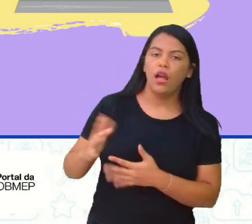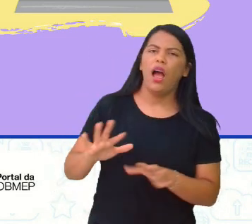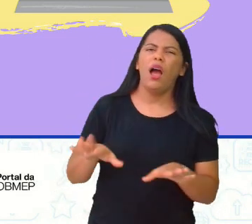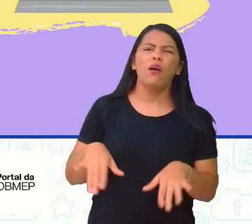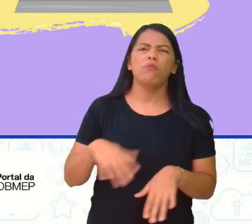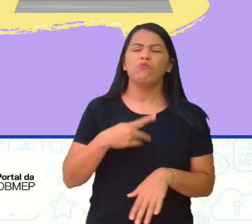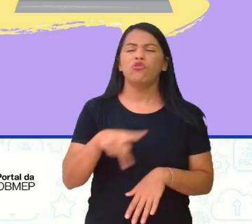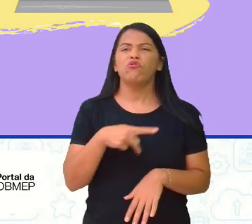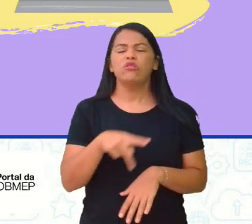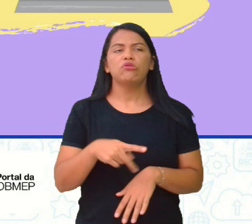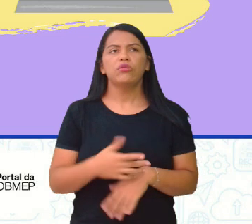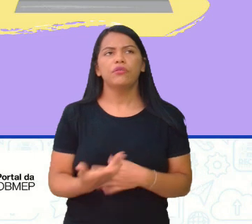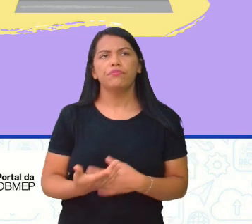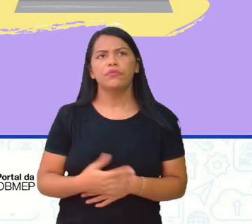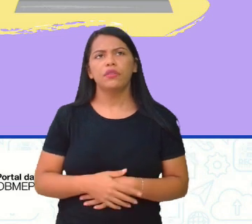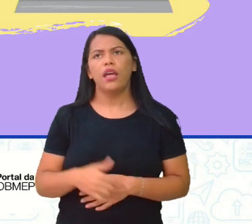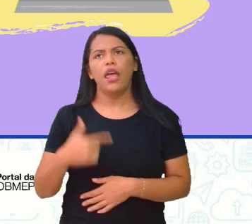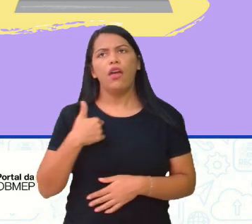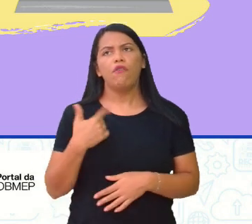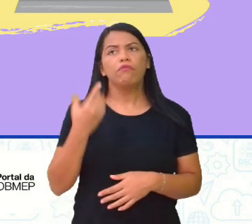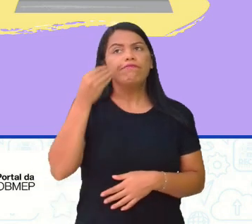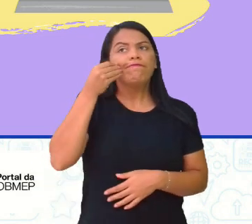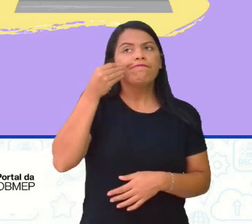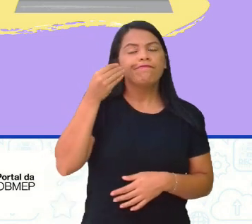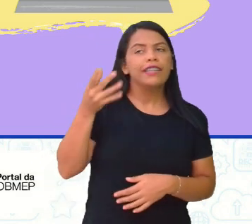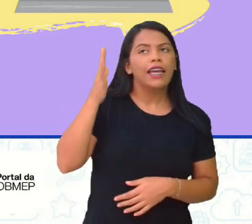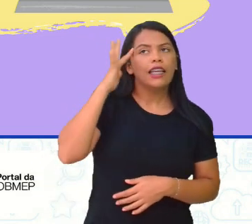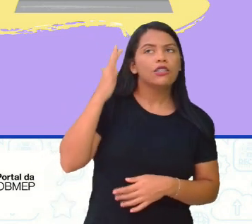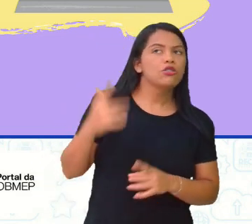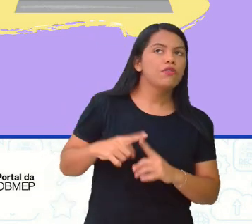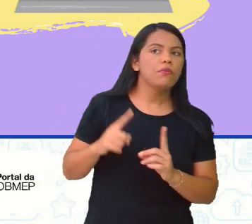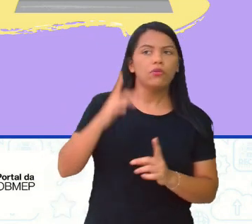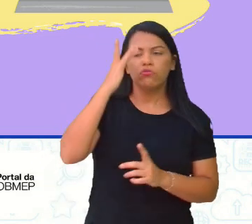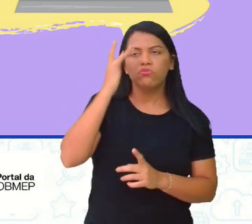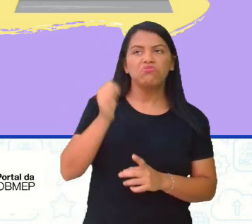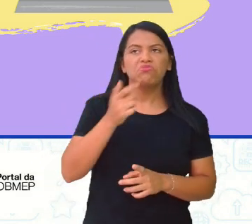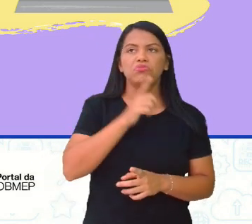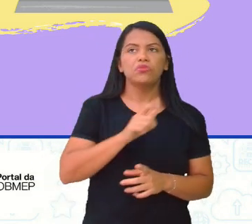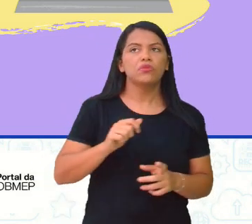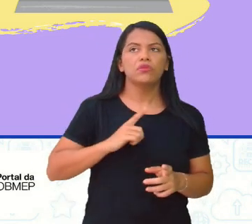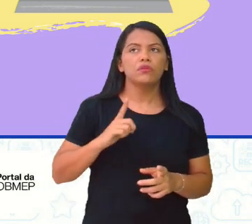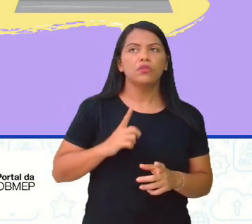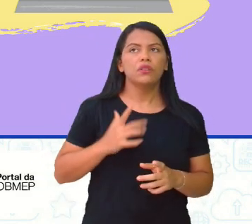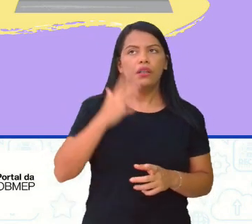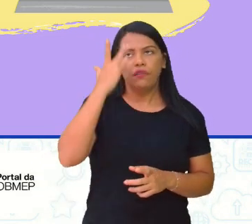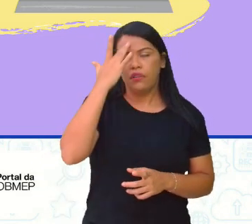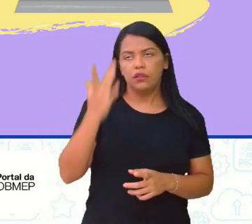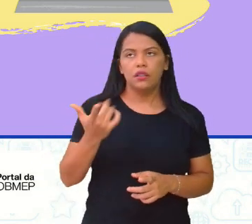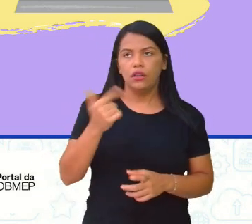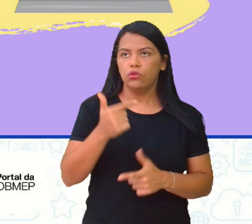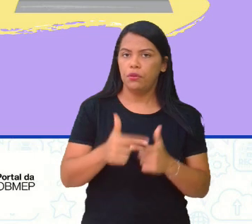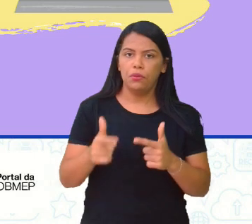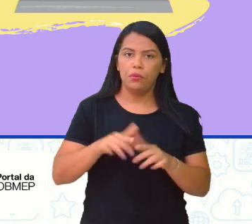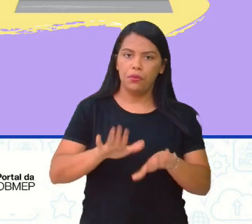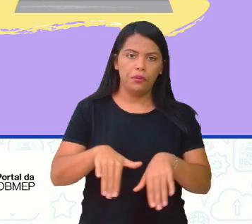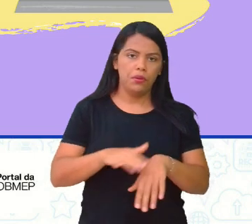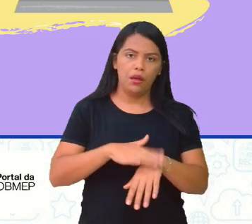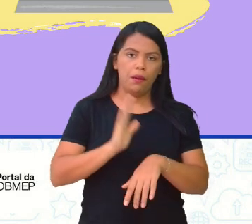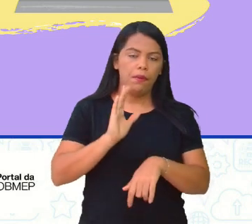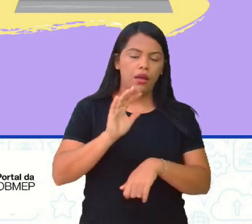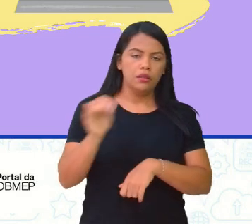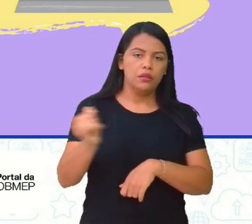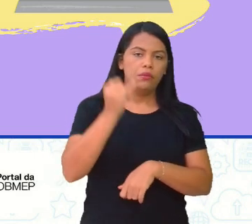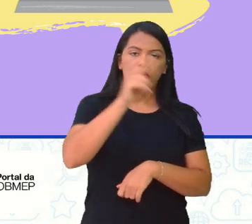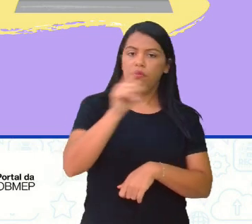professora, eu vou resolver, eu vou tentar, mas eu não sei se eu vou ter facilidade. Não tem problema. O mais importante aí é